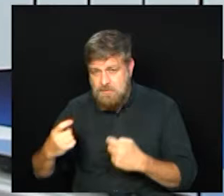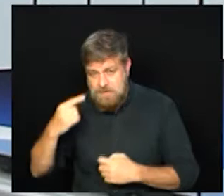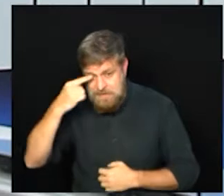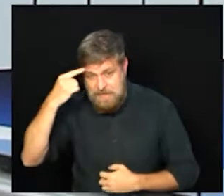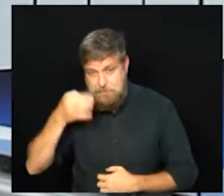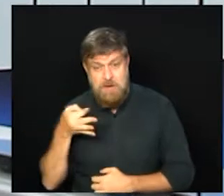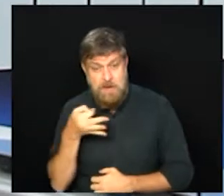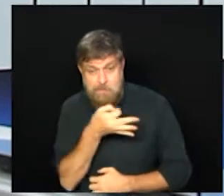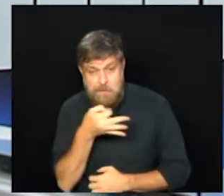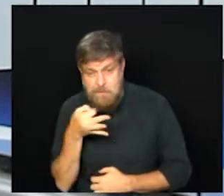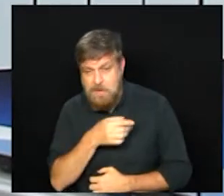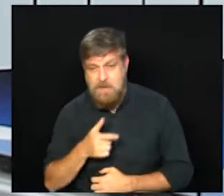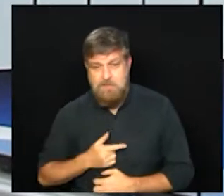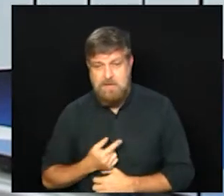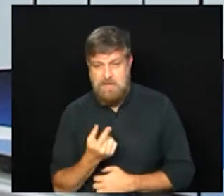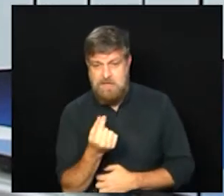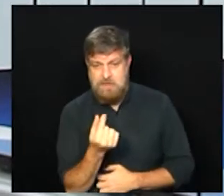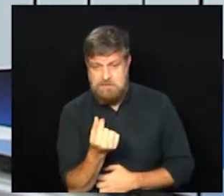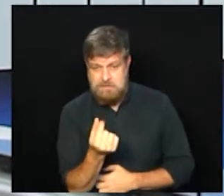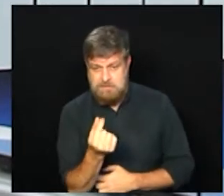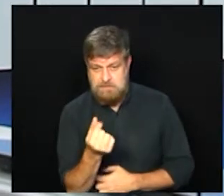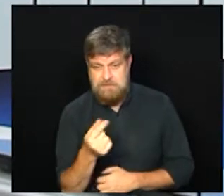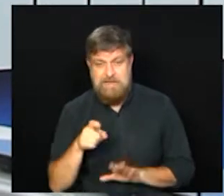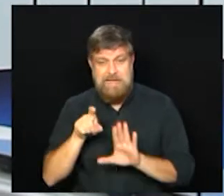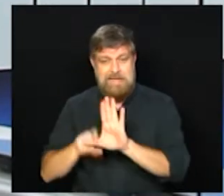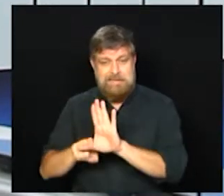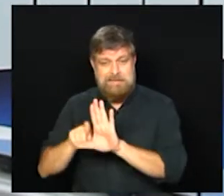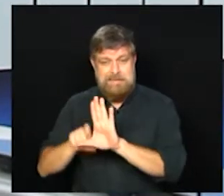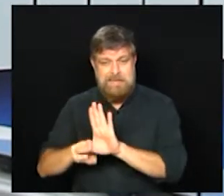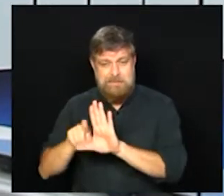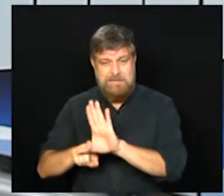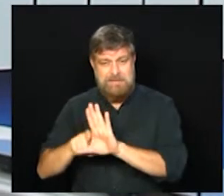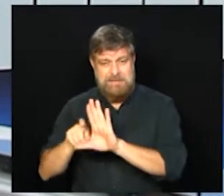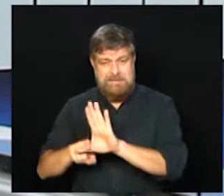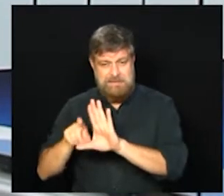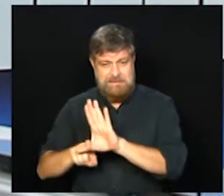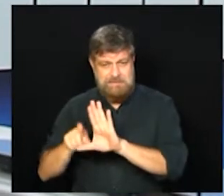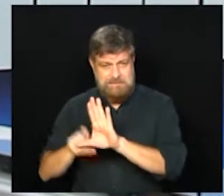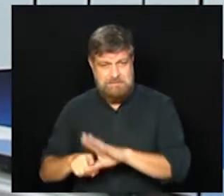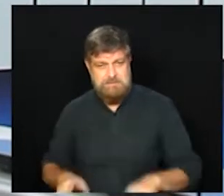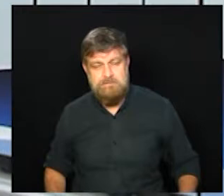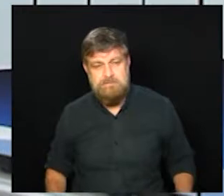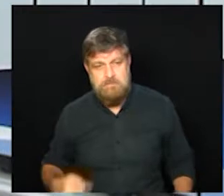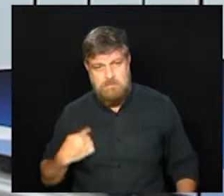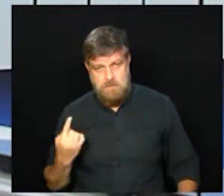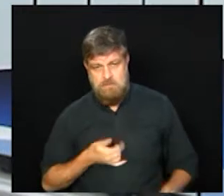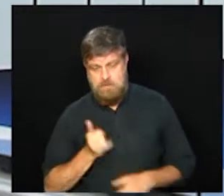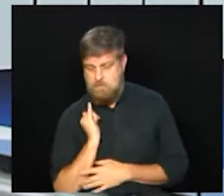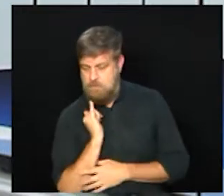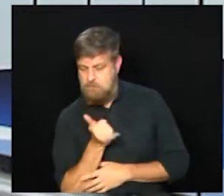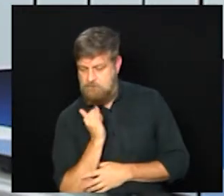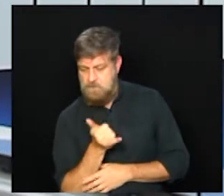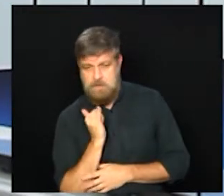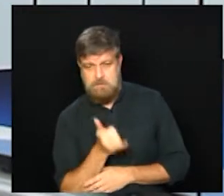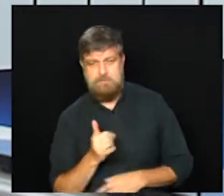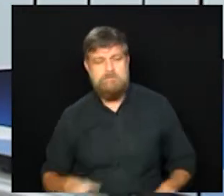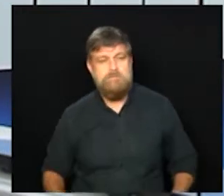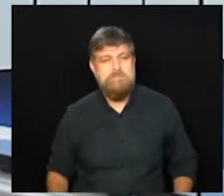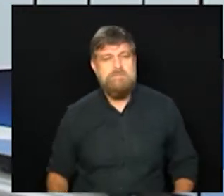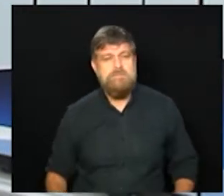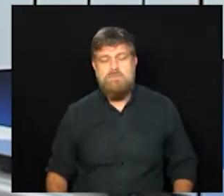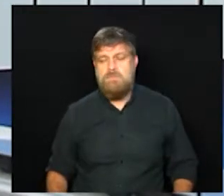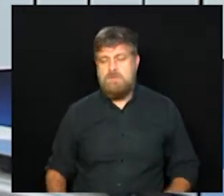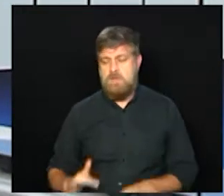é a patrimonial, que é aquela dependência financeira que acontece bastante. Nós vamos citar aqui no nosso programa. Fábia,